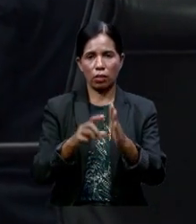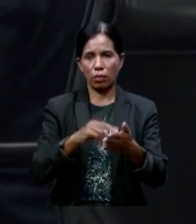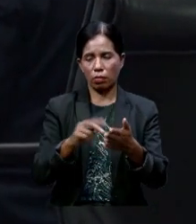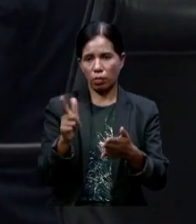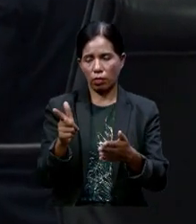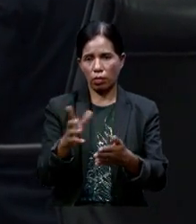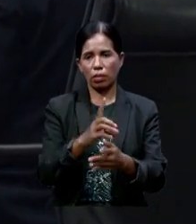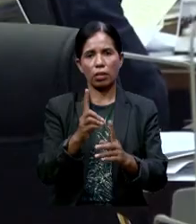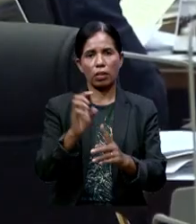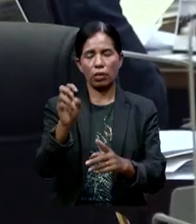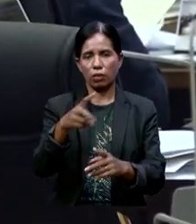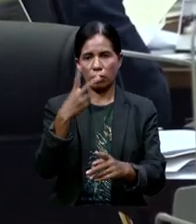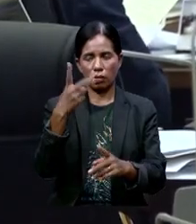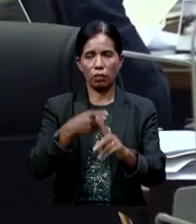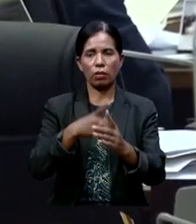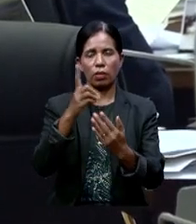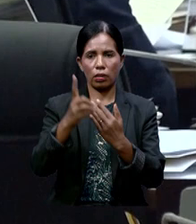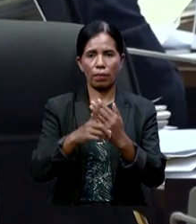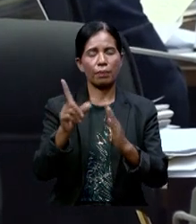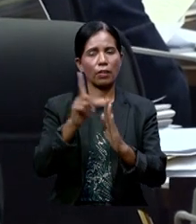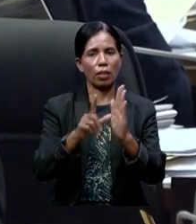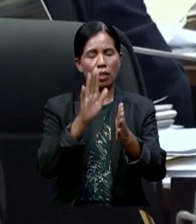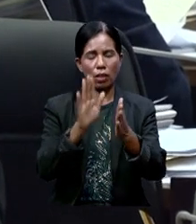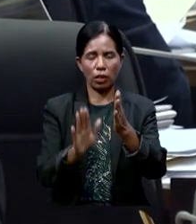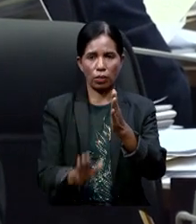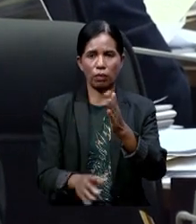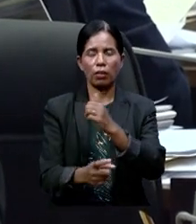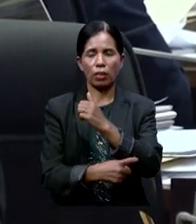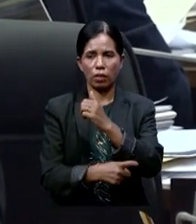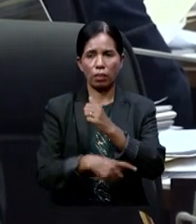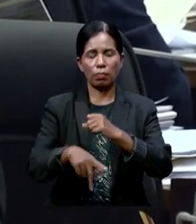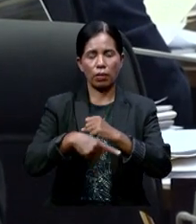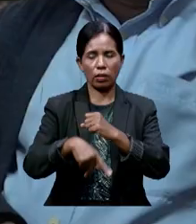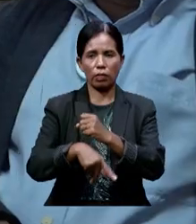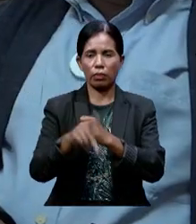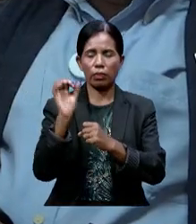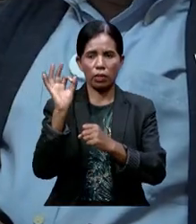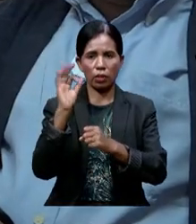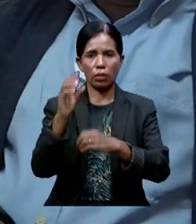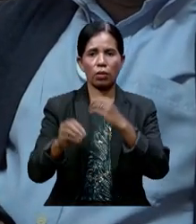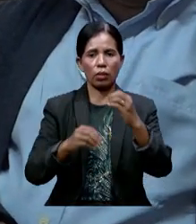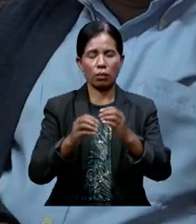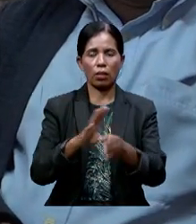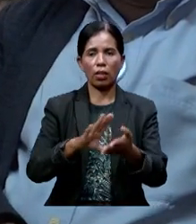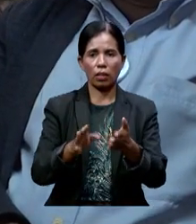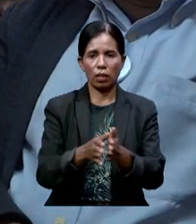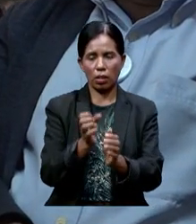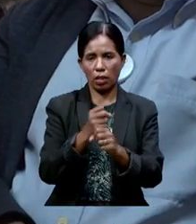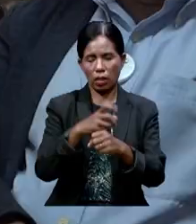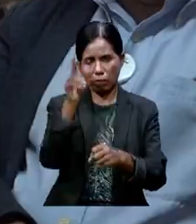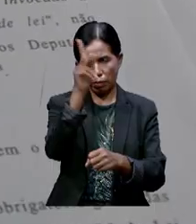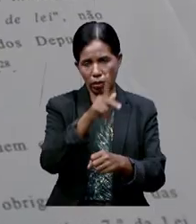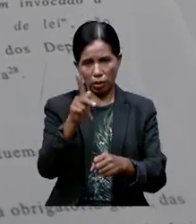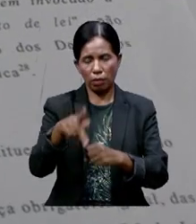resintolu lorong sanu resirua dezembro lei indulto no komutasang pena ba bancada freteling ho PLP relaciona ho pedido fiscalização abstrata